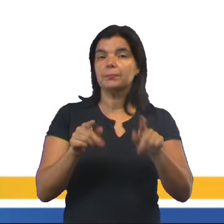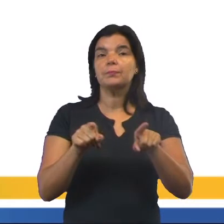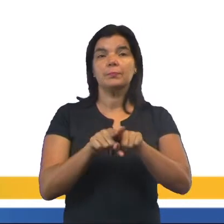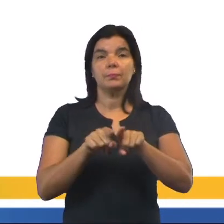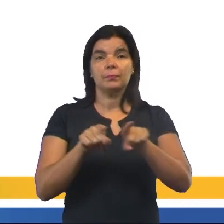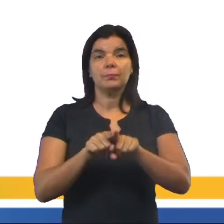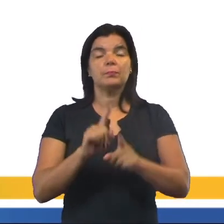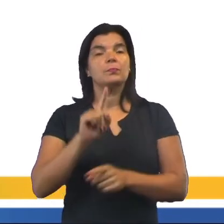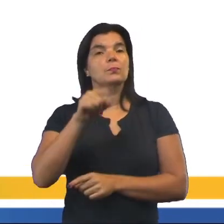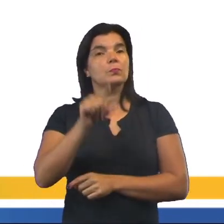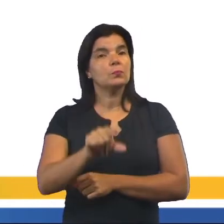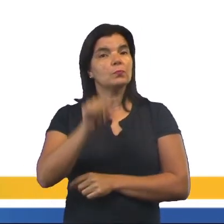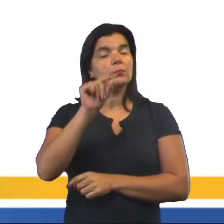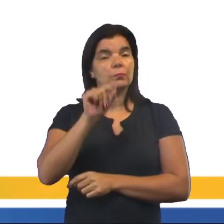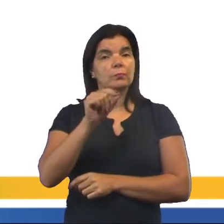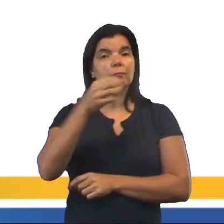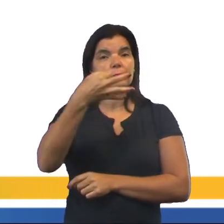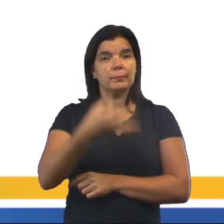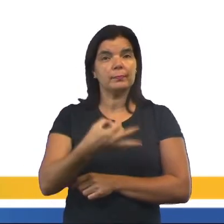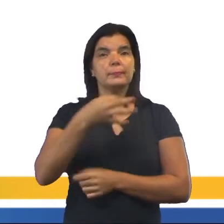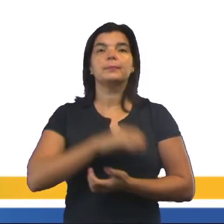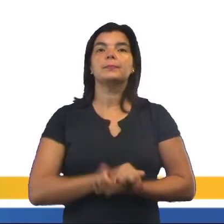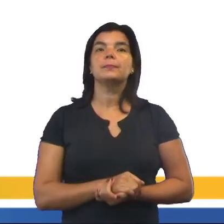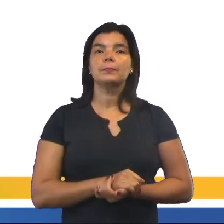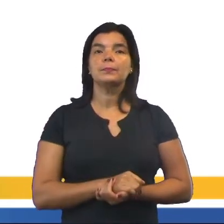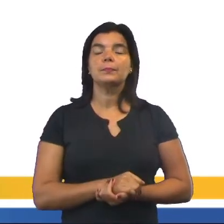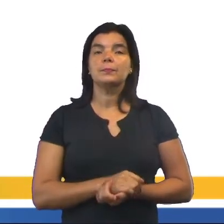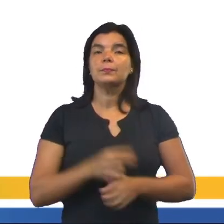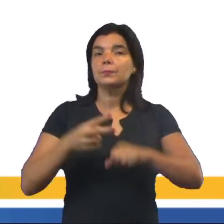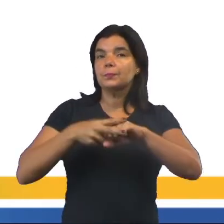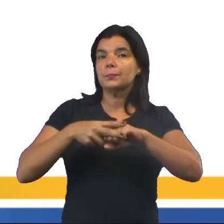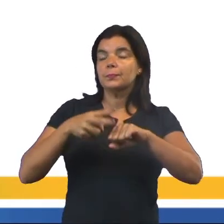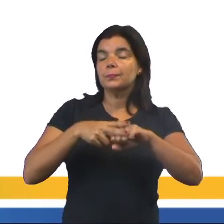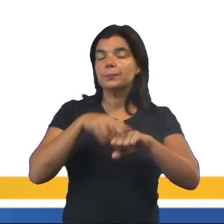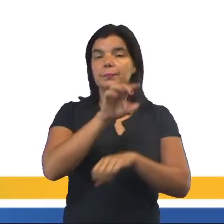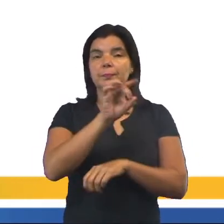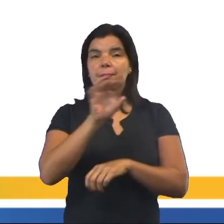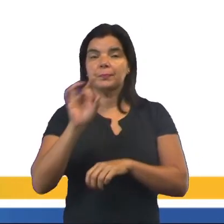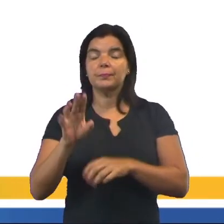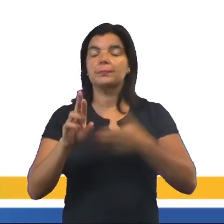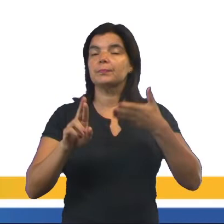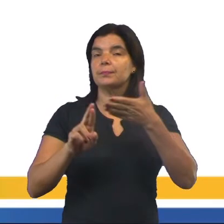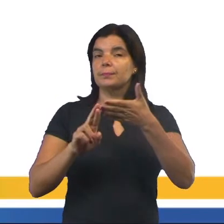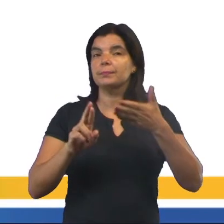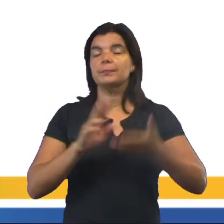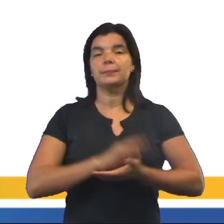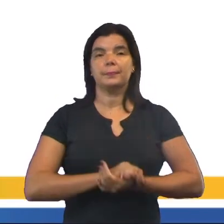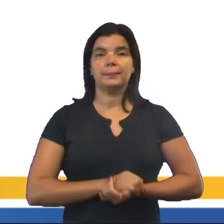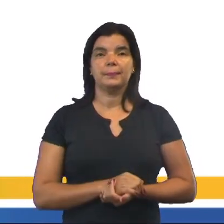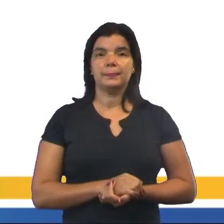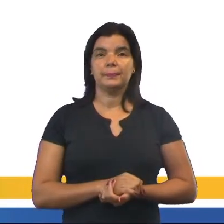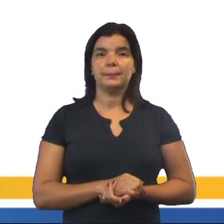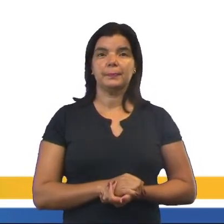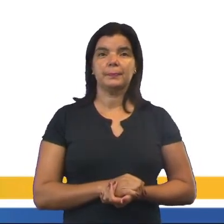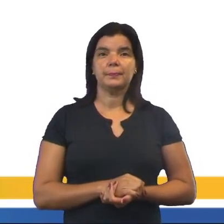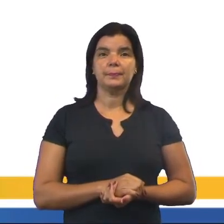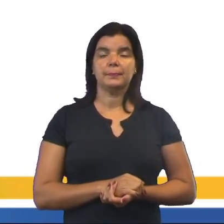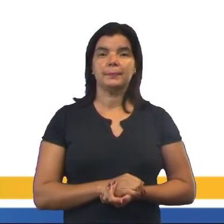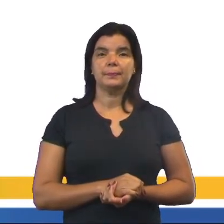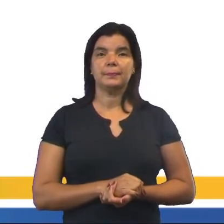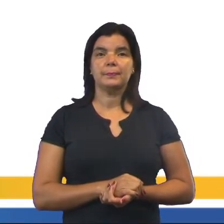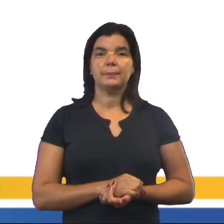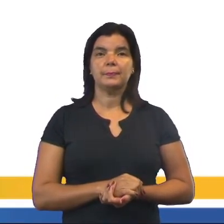seguirão e escolha a expressão de tempo correta de acordo com o tempo verbal delas.